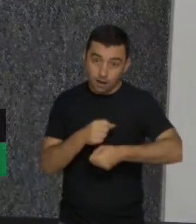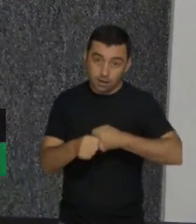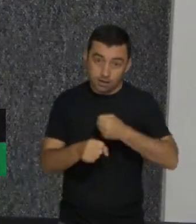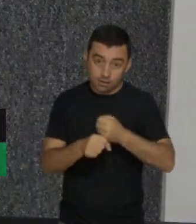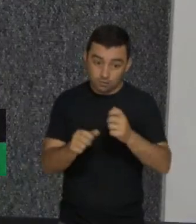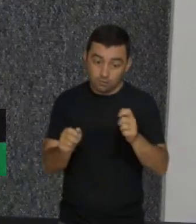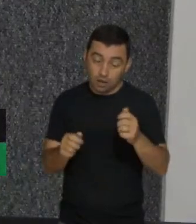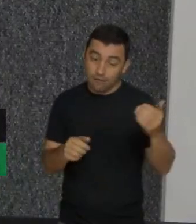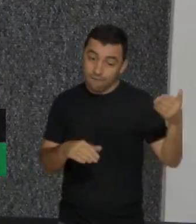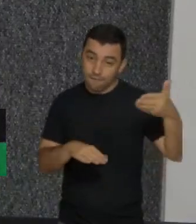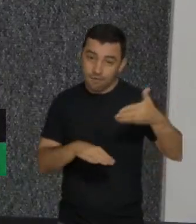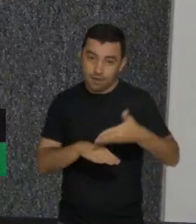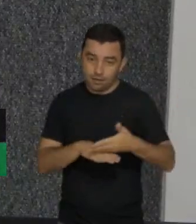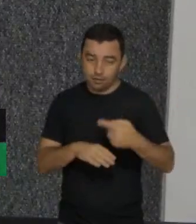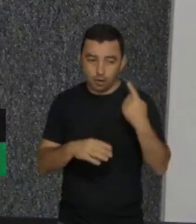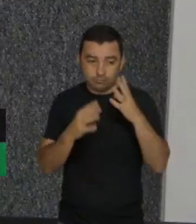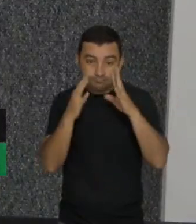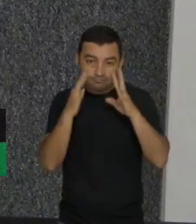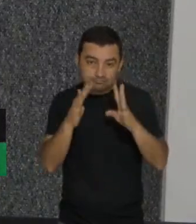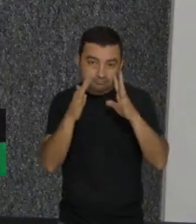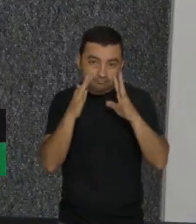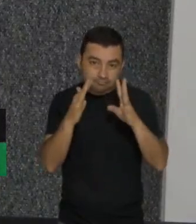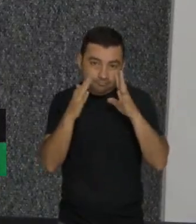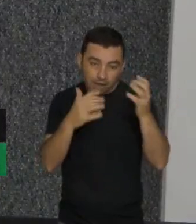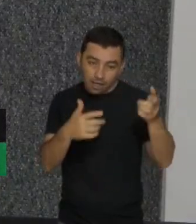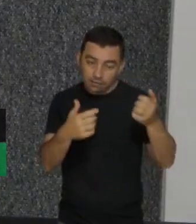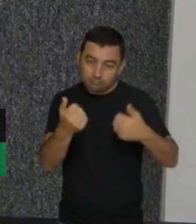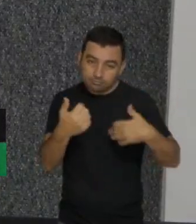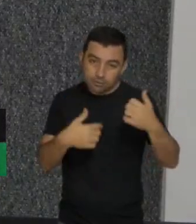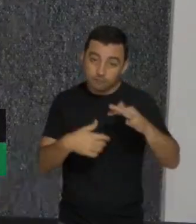a gente possa ouvi-la com muita